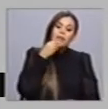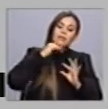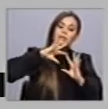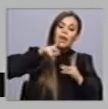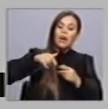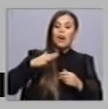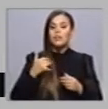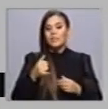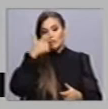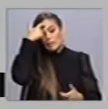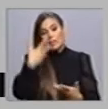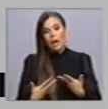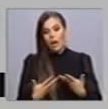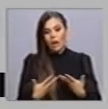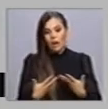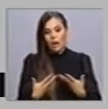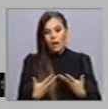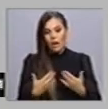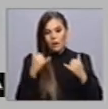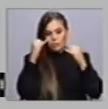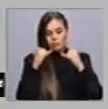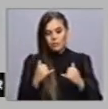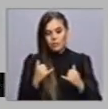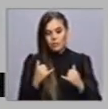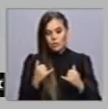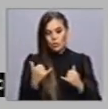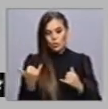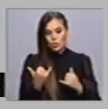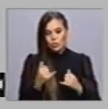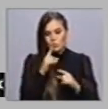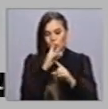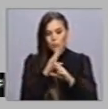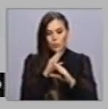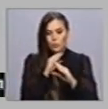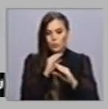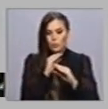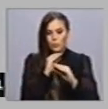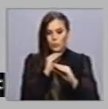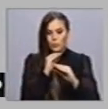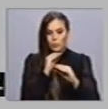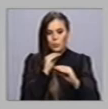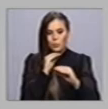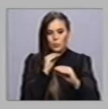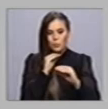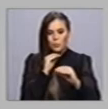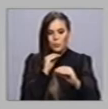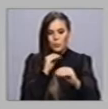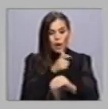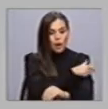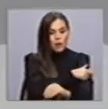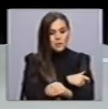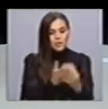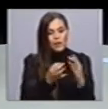depois, Cristiano, de um momento para o outro, passamos para o quadro de baixo. Totalmente silêncio. Foi assim que foi representado em